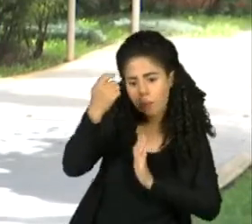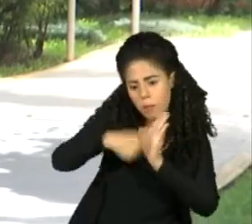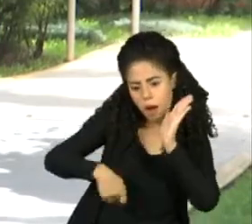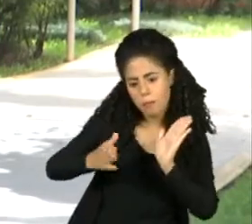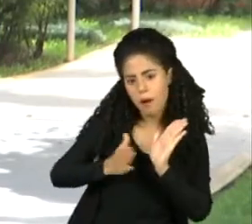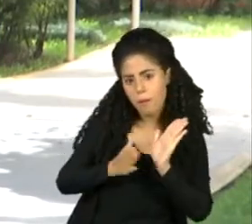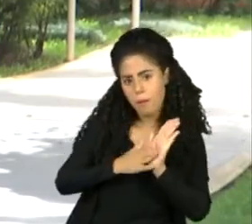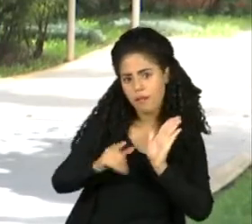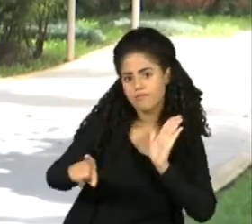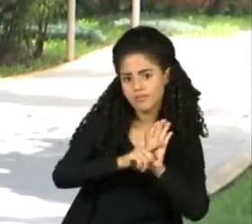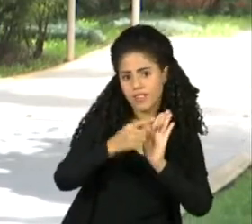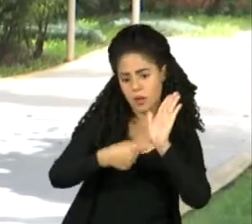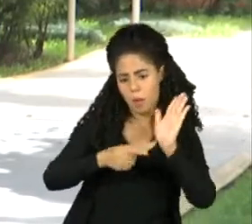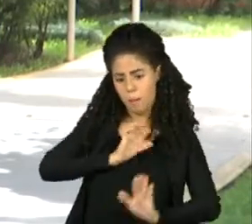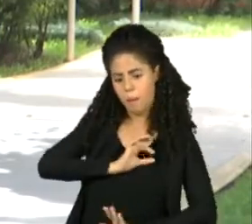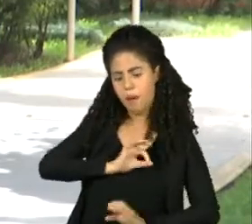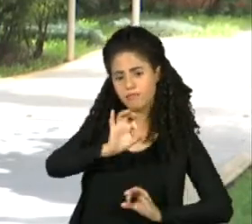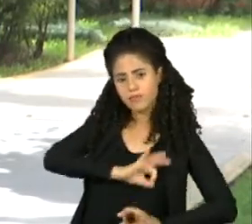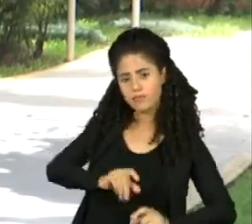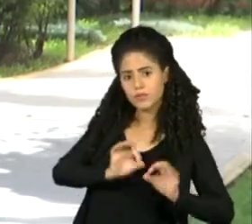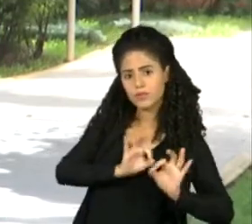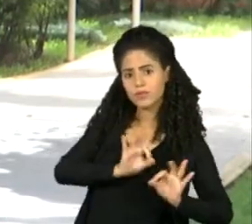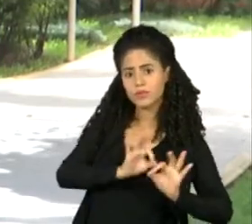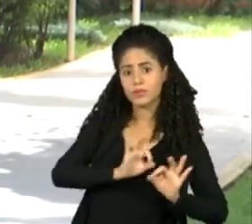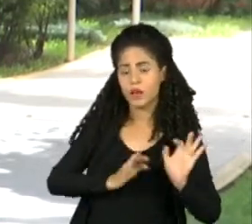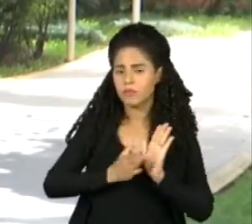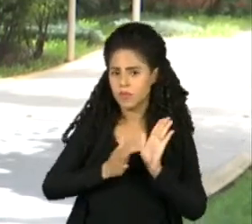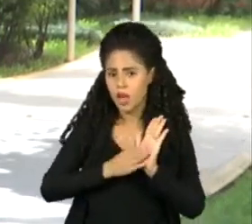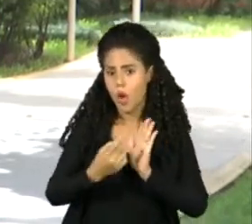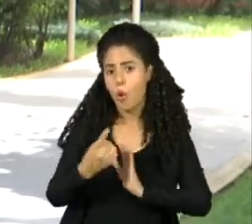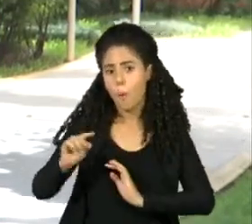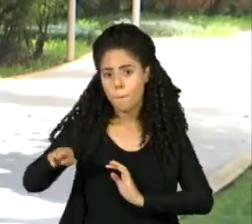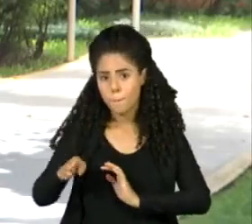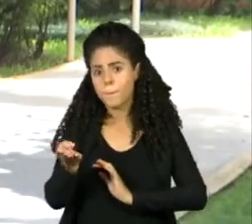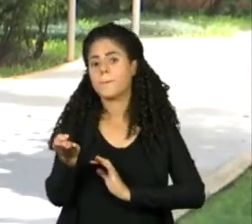de 2022, que tem previsão de